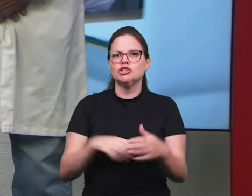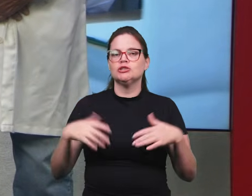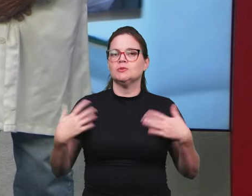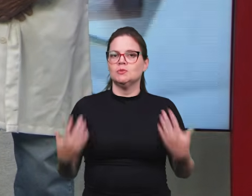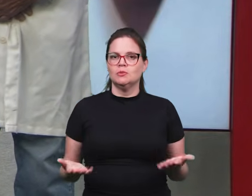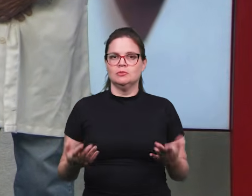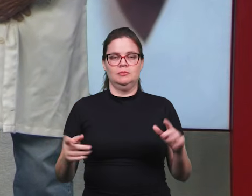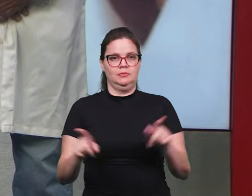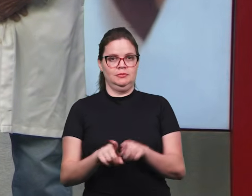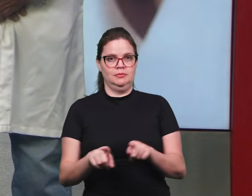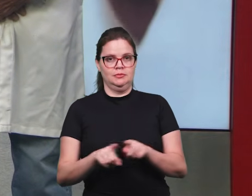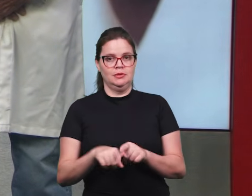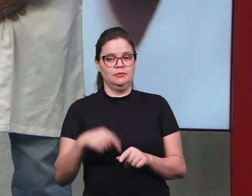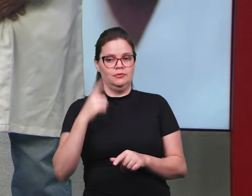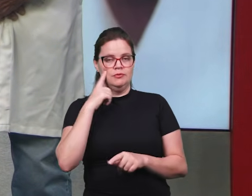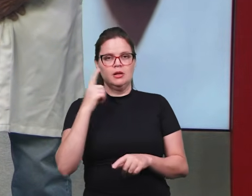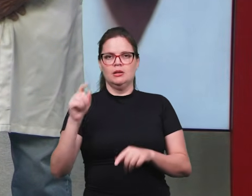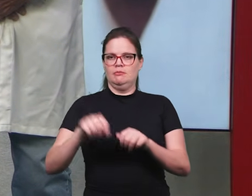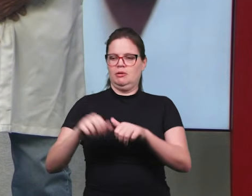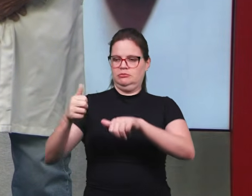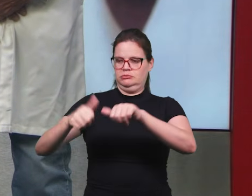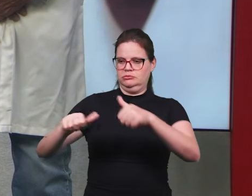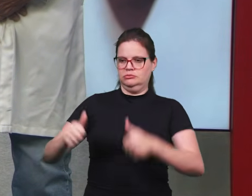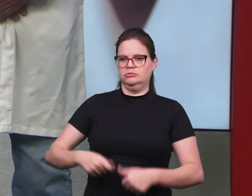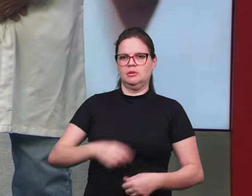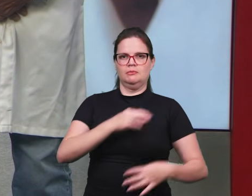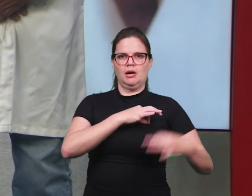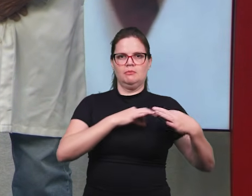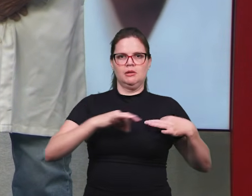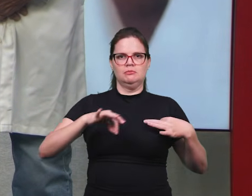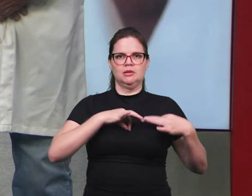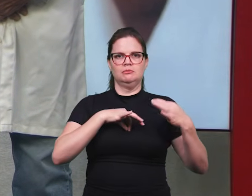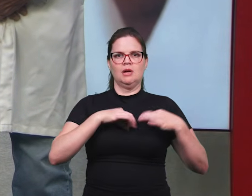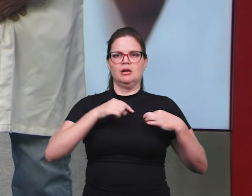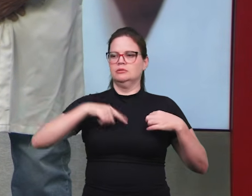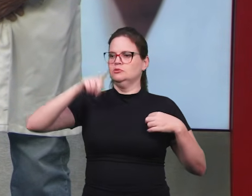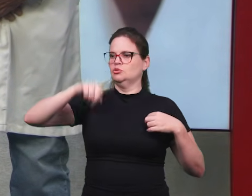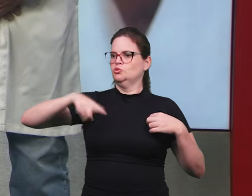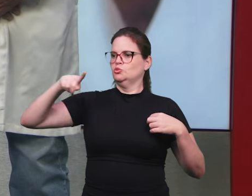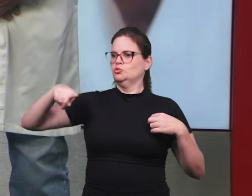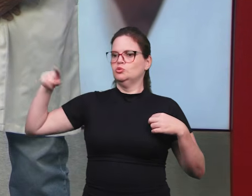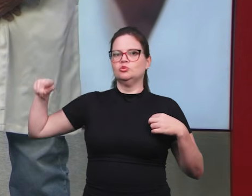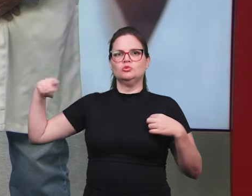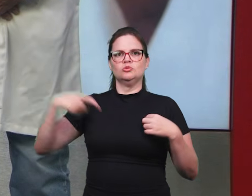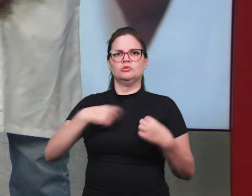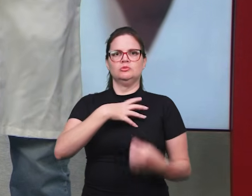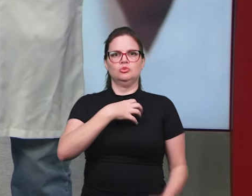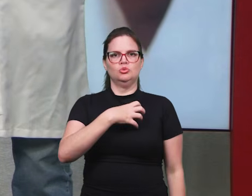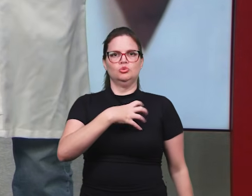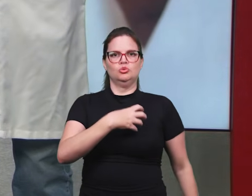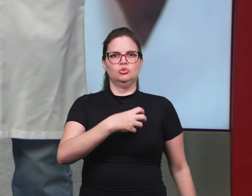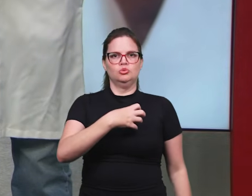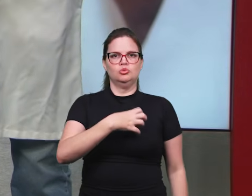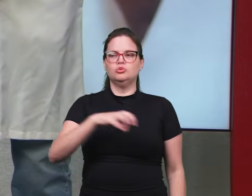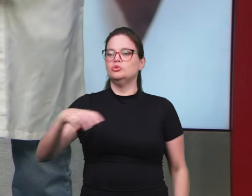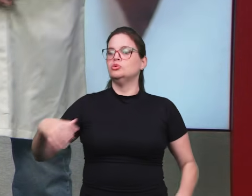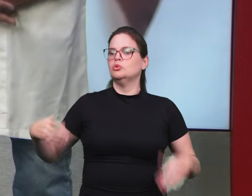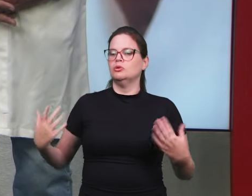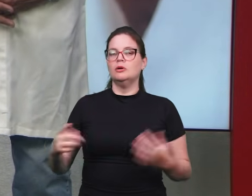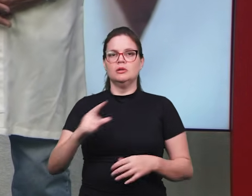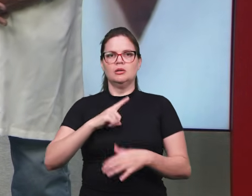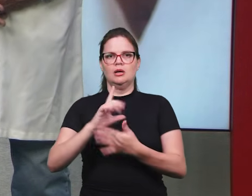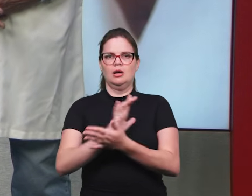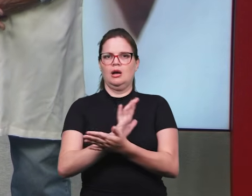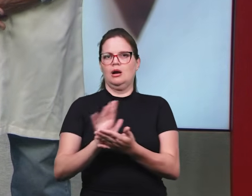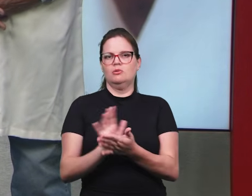né? Até um bom exame físico, um eletrocardiograma, né? A depender do caso, existem cirurgias que nem